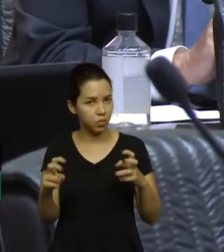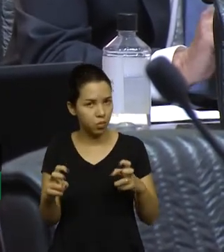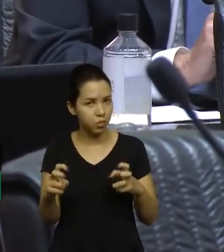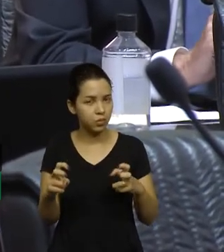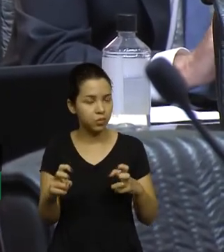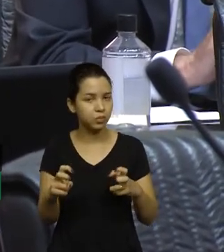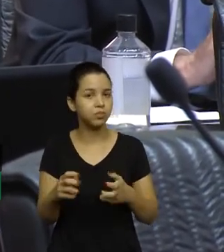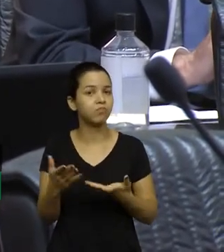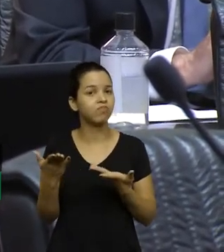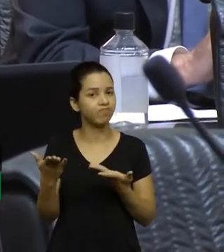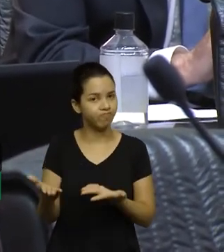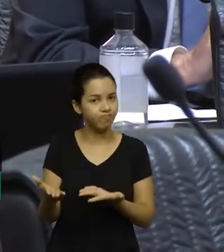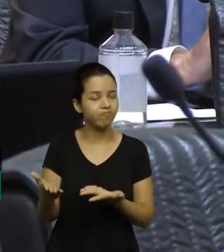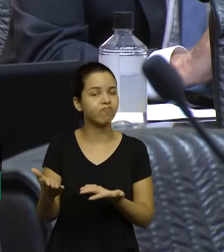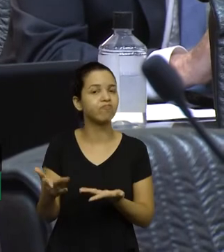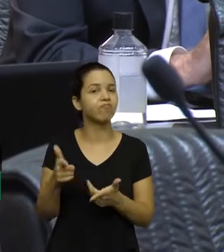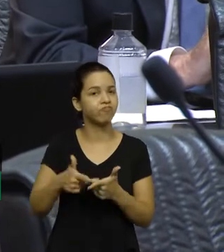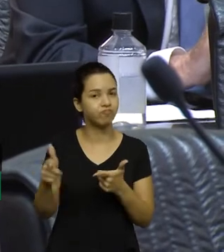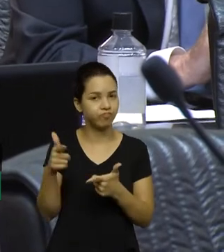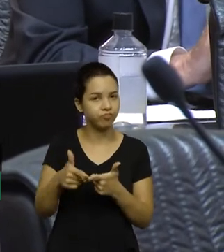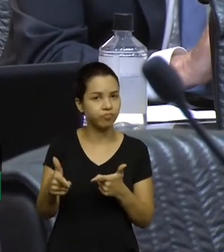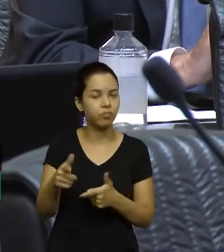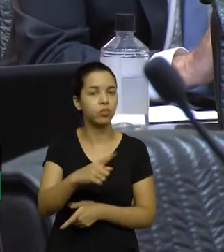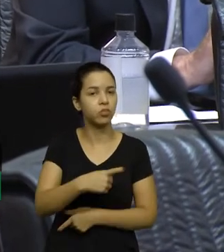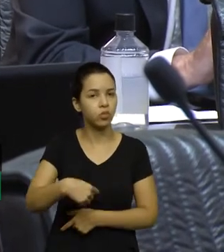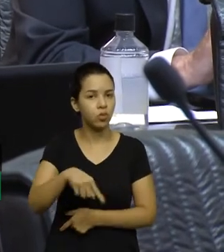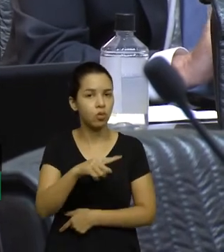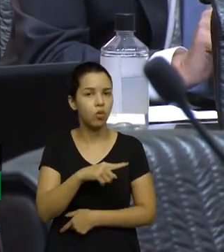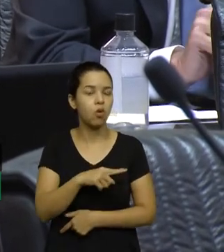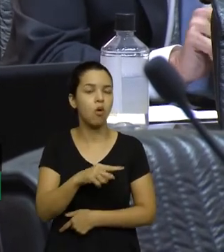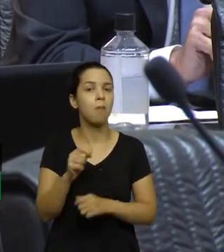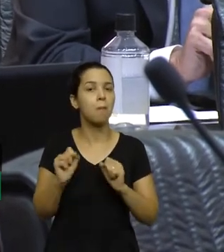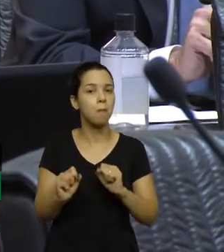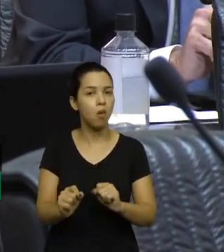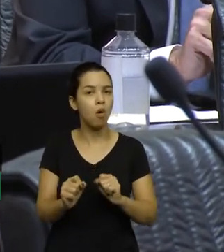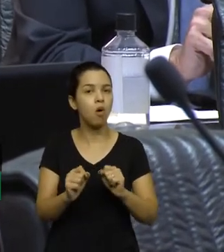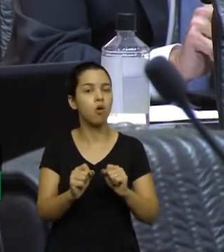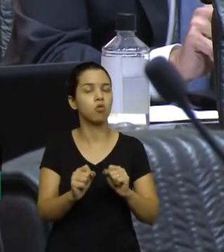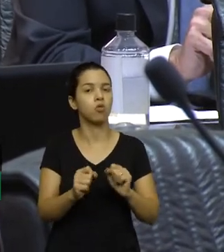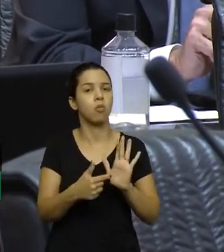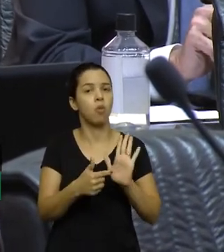e essa situação a gente pode apontar em todo o estado de Santa